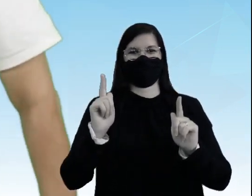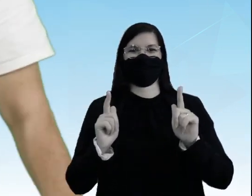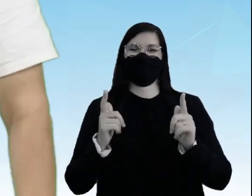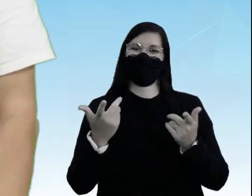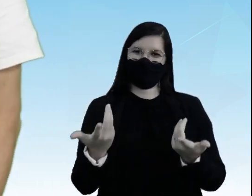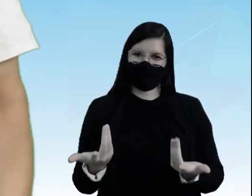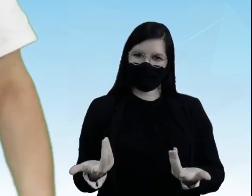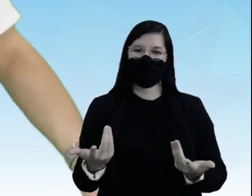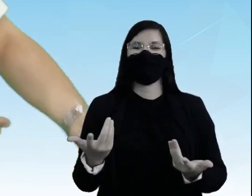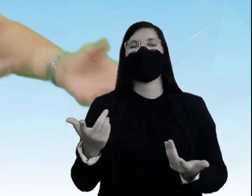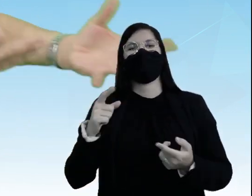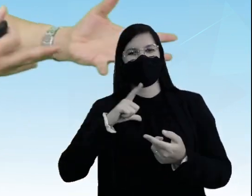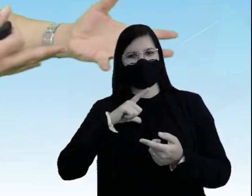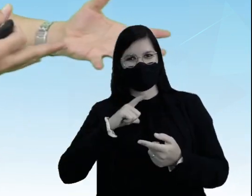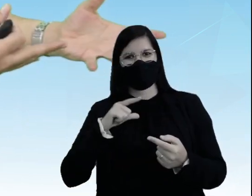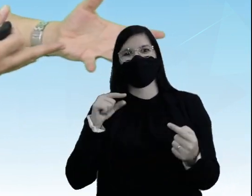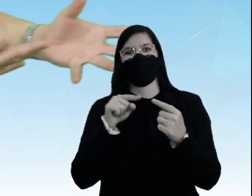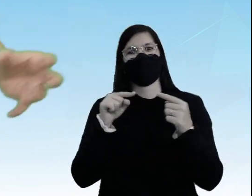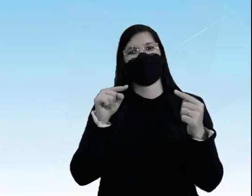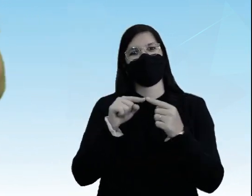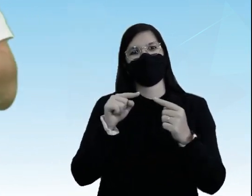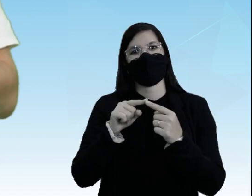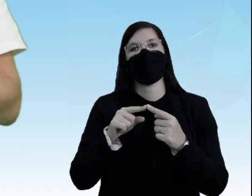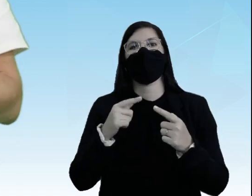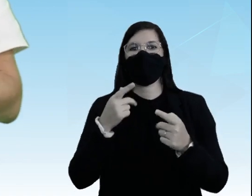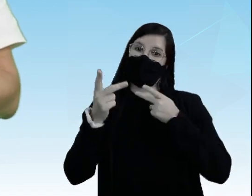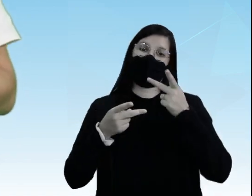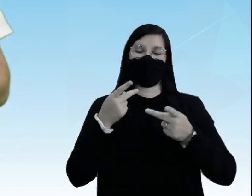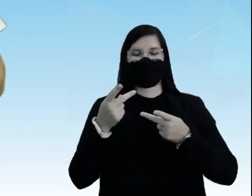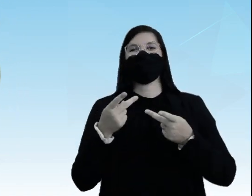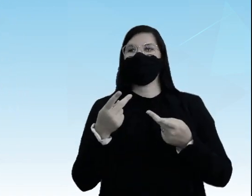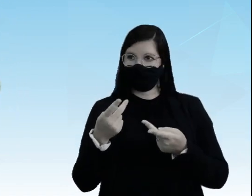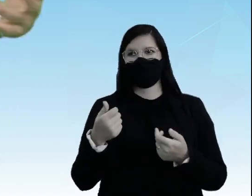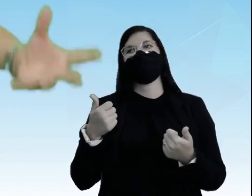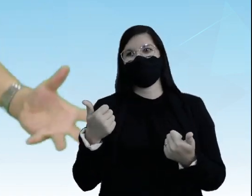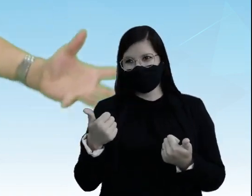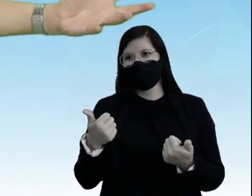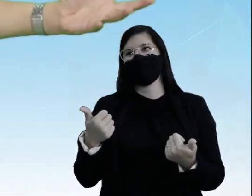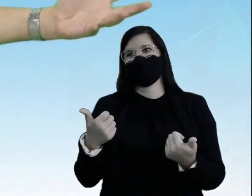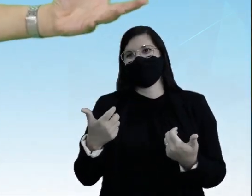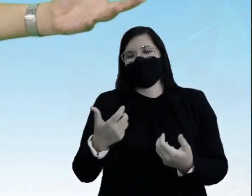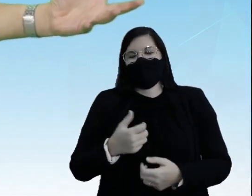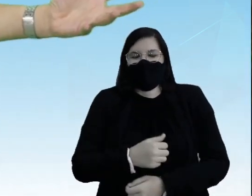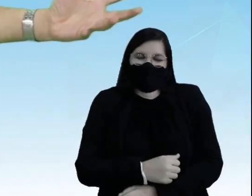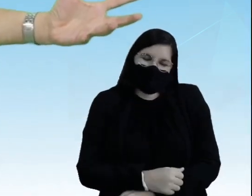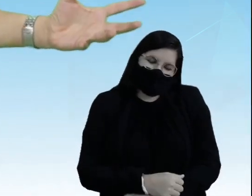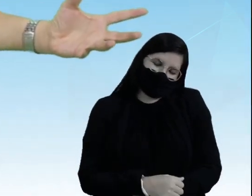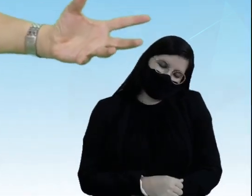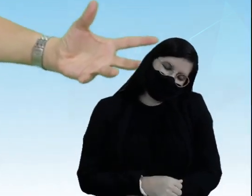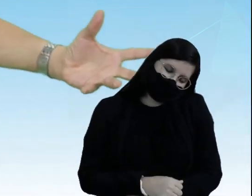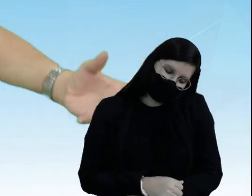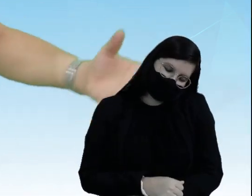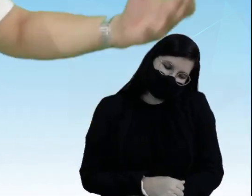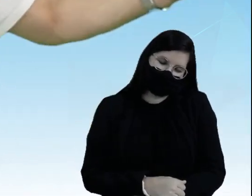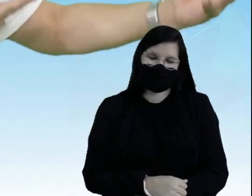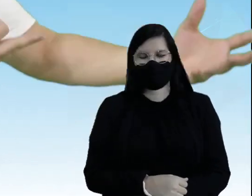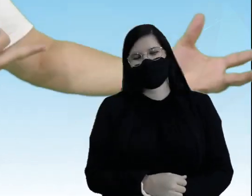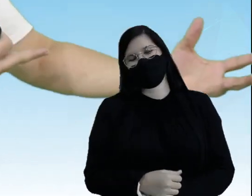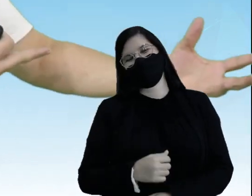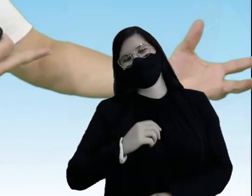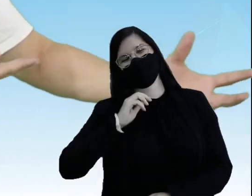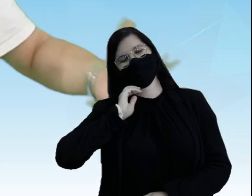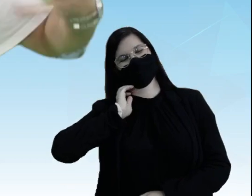está colocando aqui, justamente, eles falam, não é isso? Cansaço, como que seria, professora? Então, veja só, olha aí,